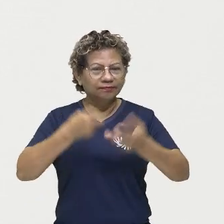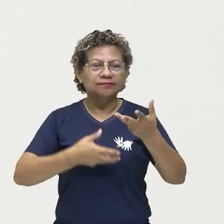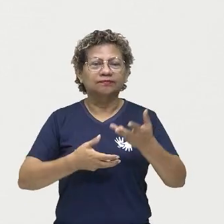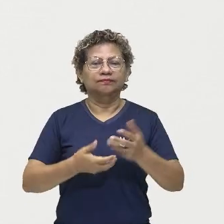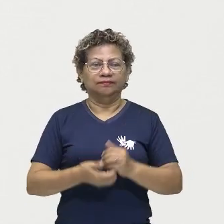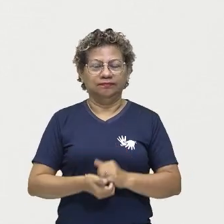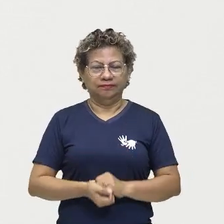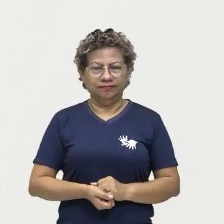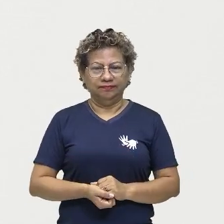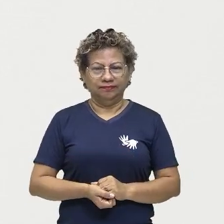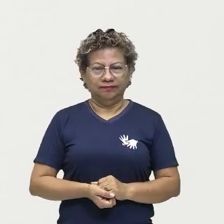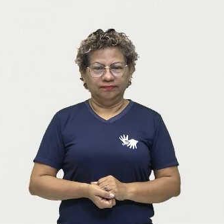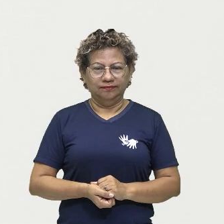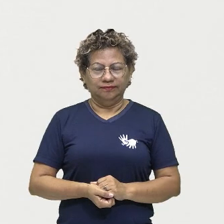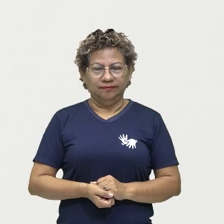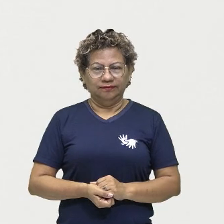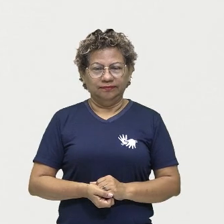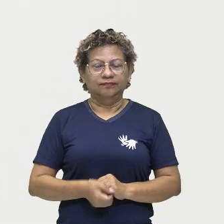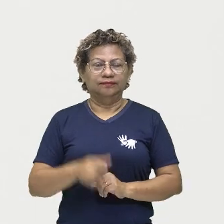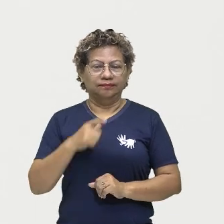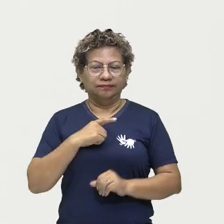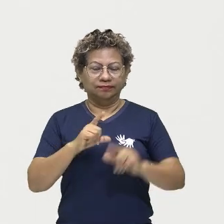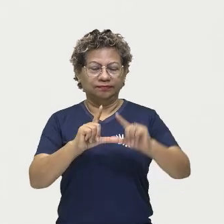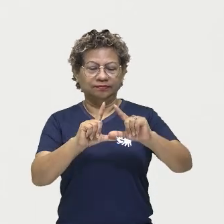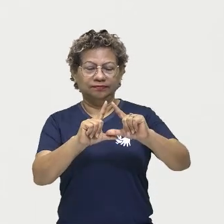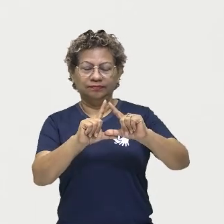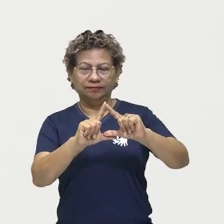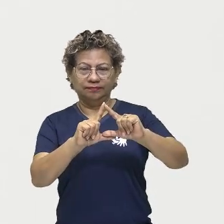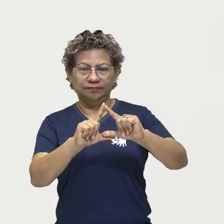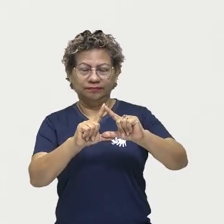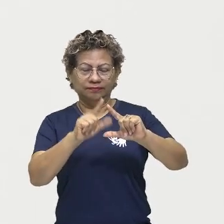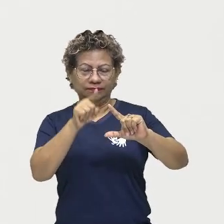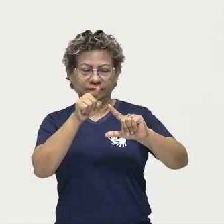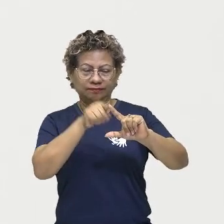elementos, nós temos um triângulo aqui.